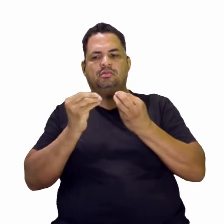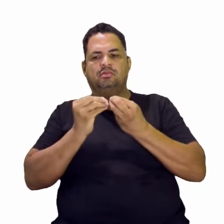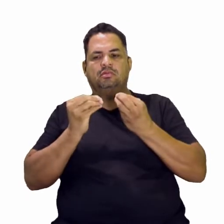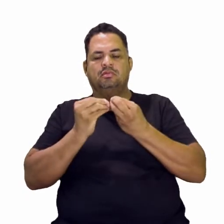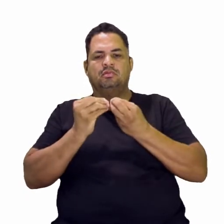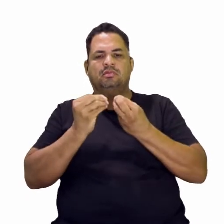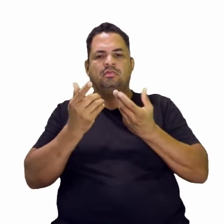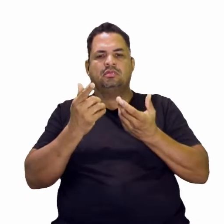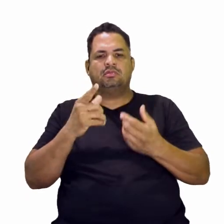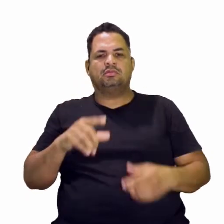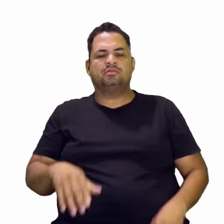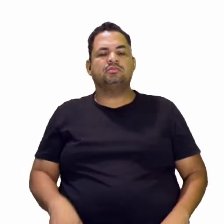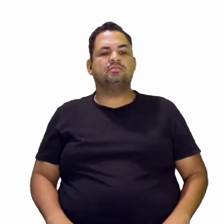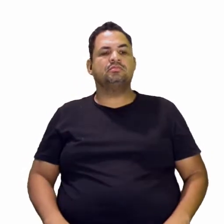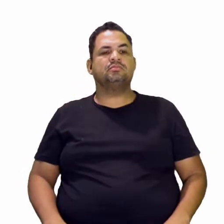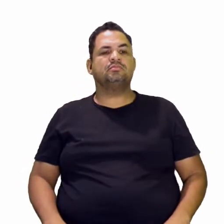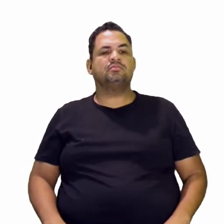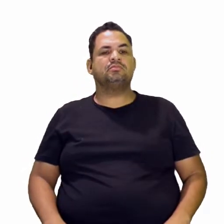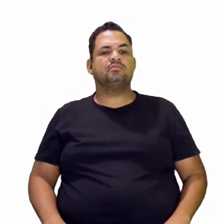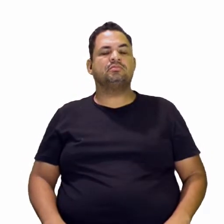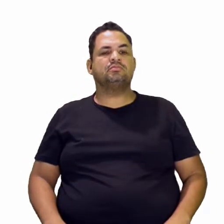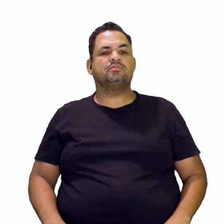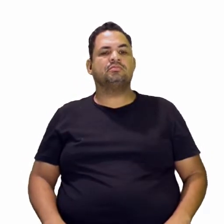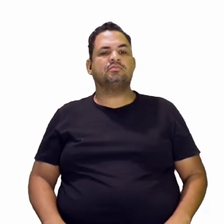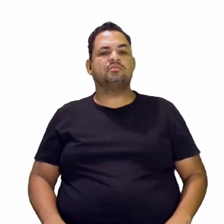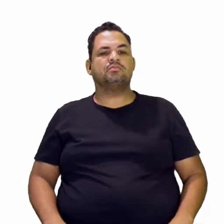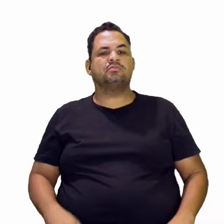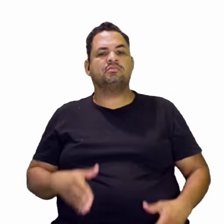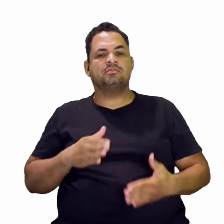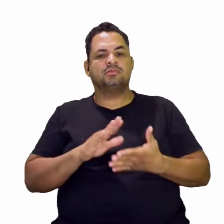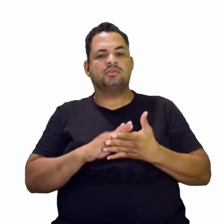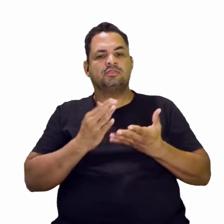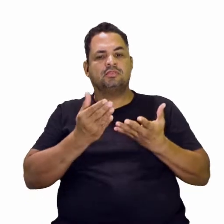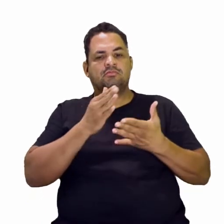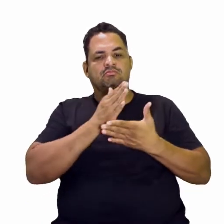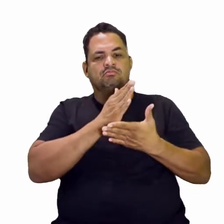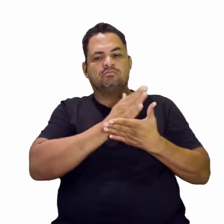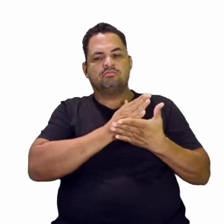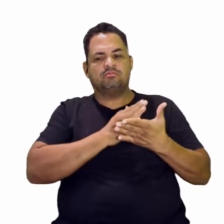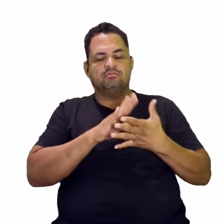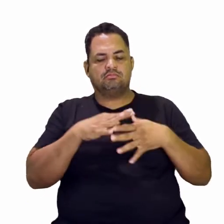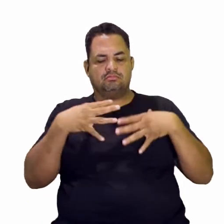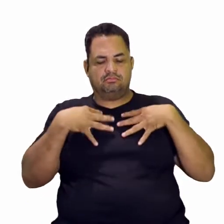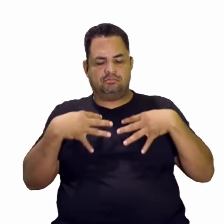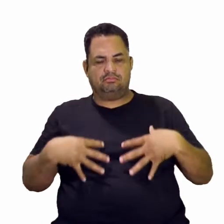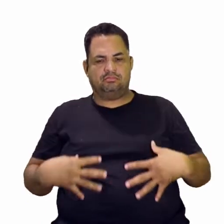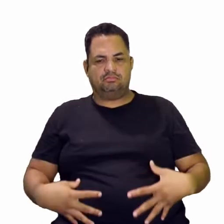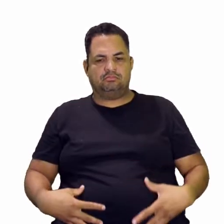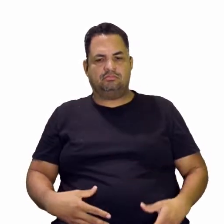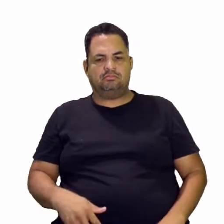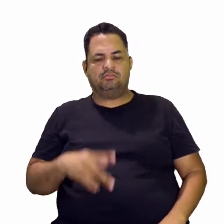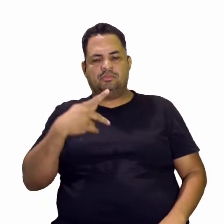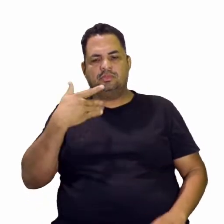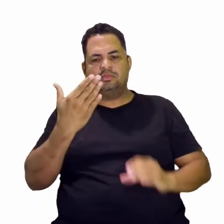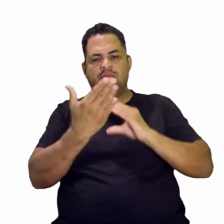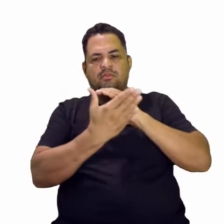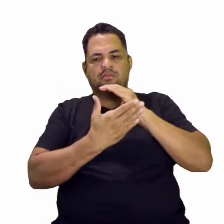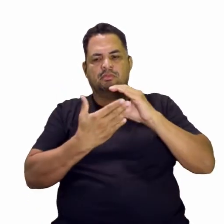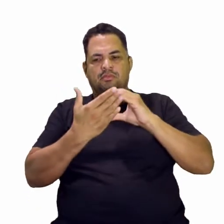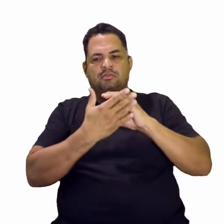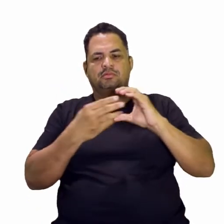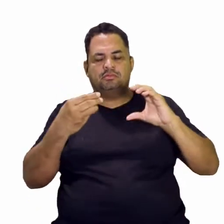orgânicas, elas estão aí compondo partes importantes do nosso corpo. A gente falou lá dos carboidratos, eles estão presentes